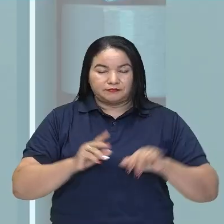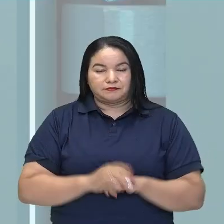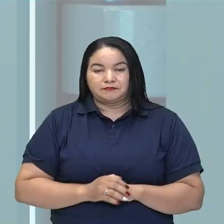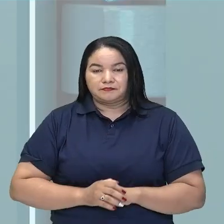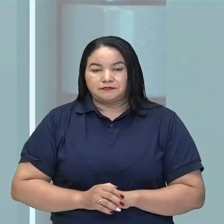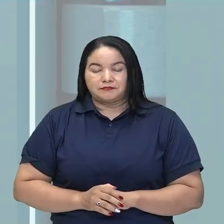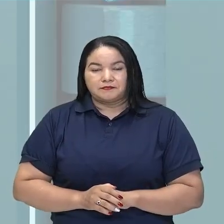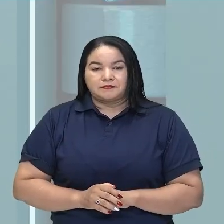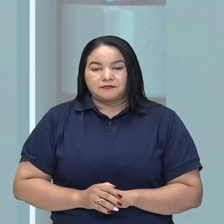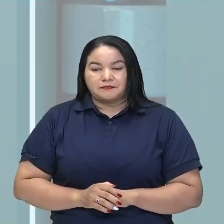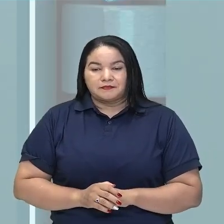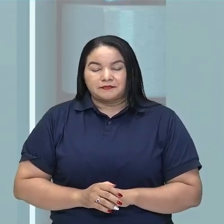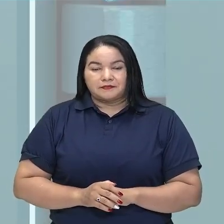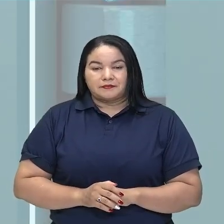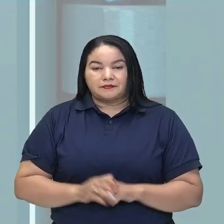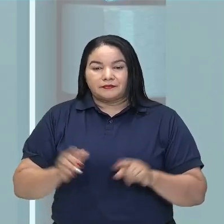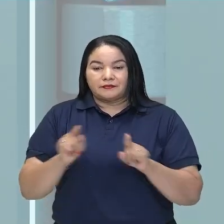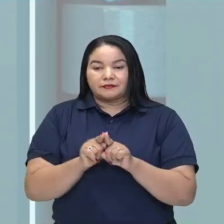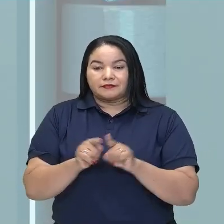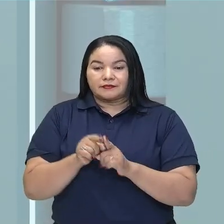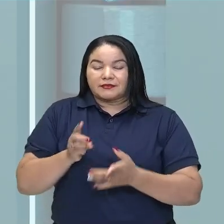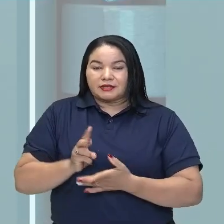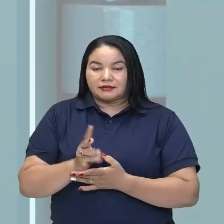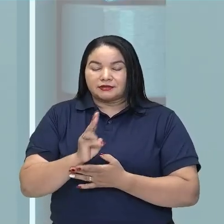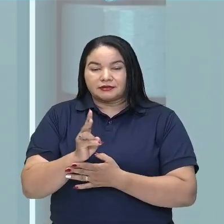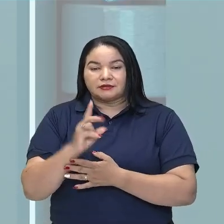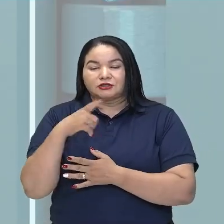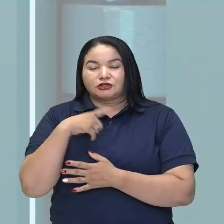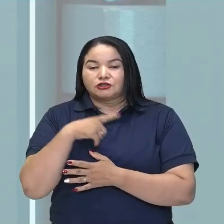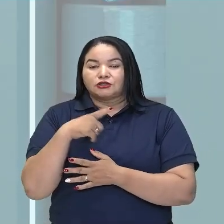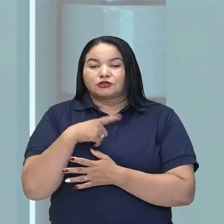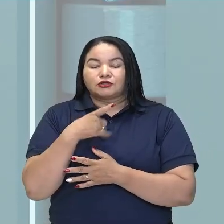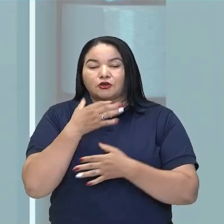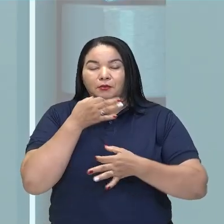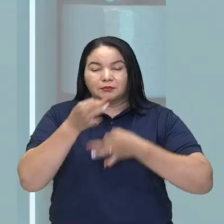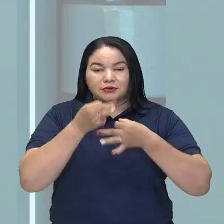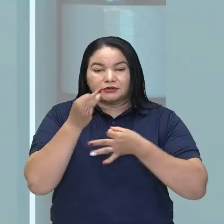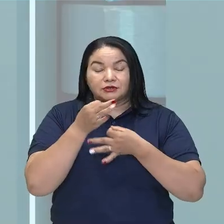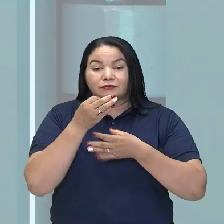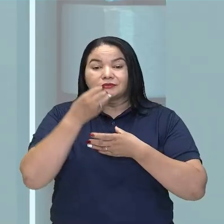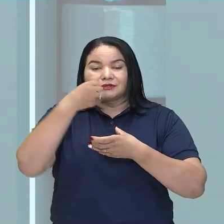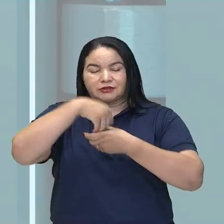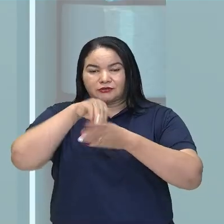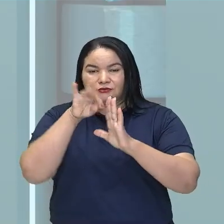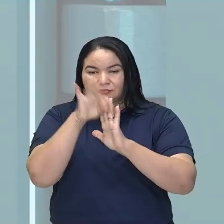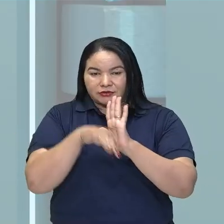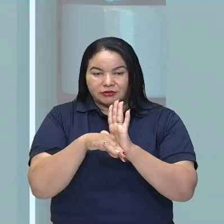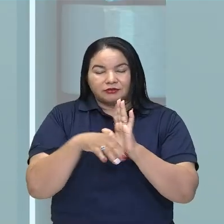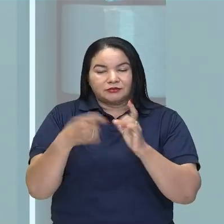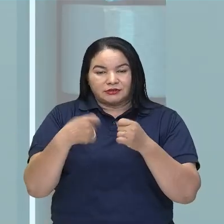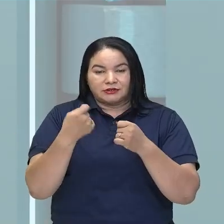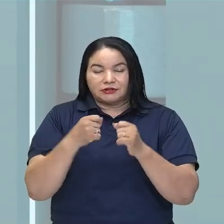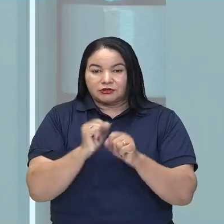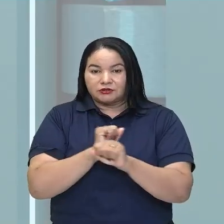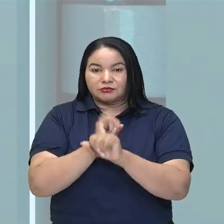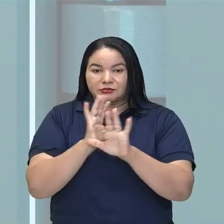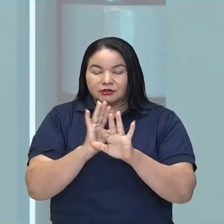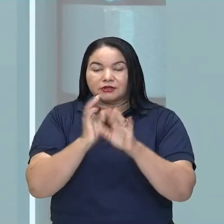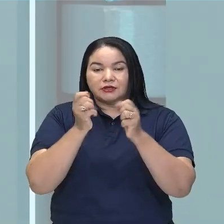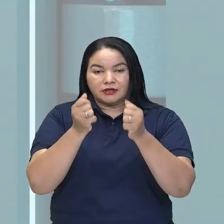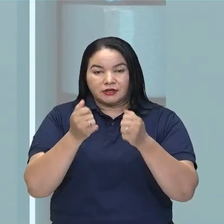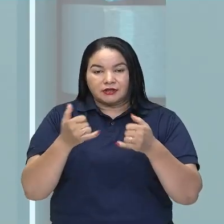ok? E toda vez que eu tenho uma opinião, que eu apresento uma opinião em um texto, eu preciso defender essa opinião, que são